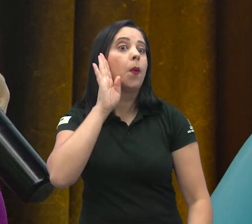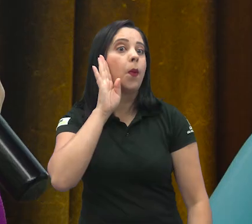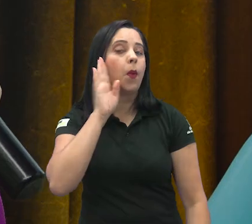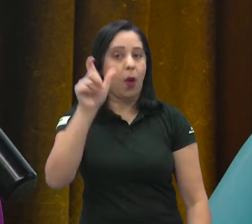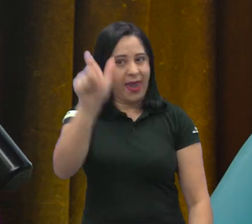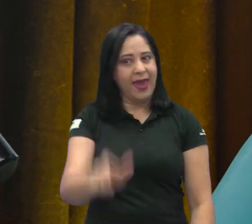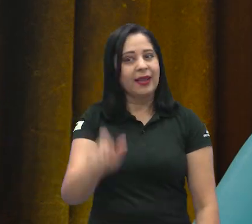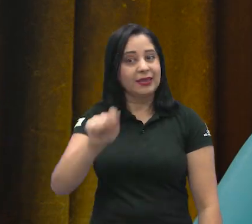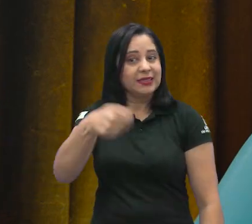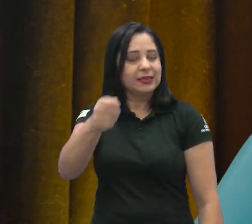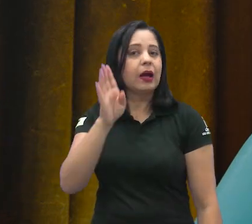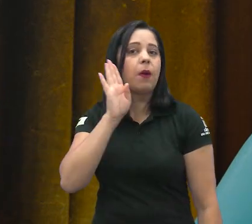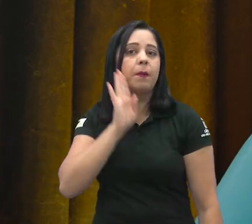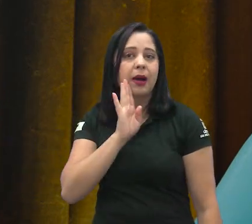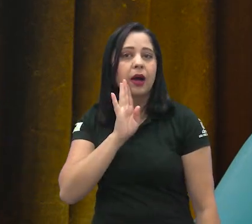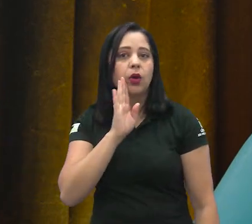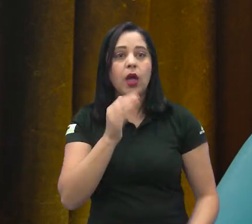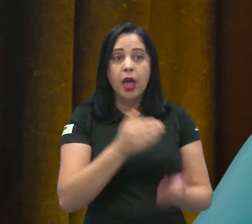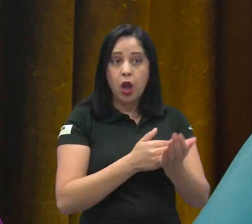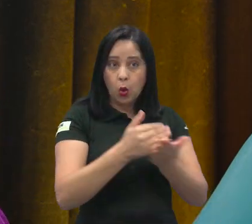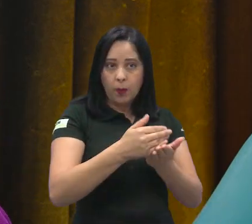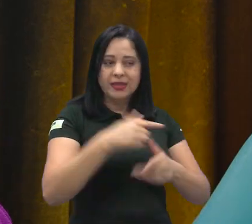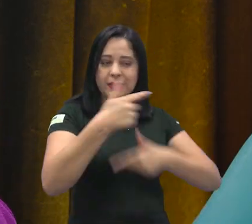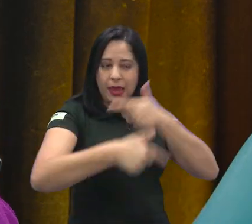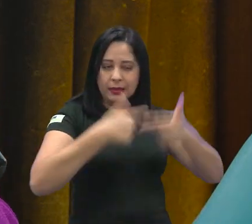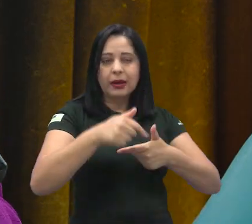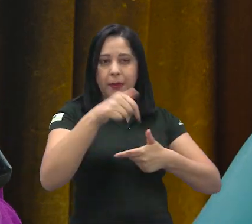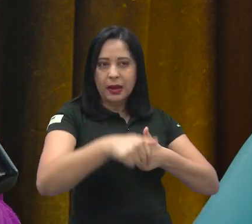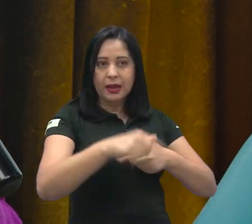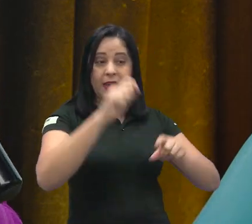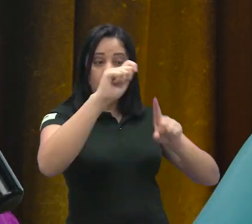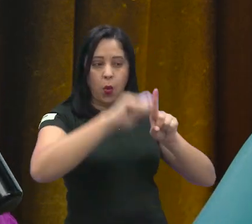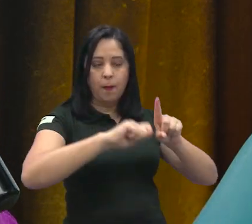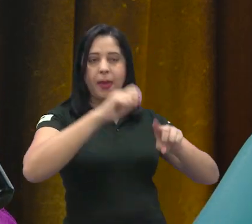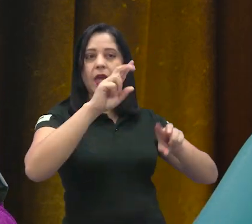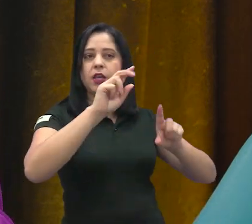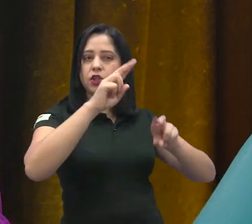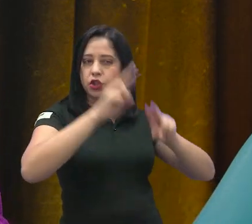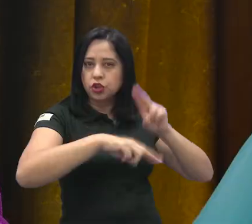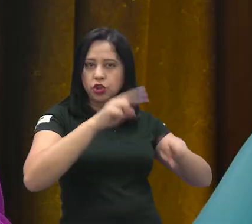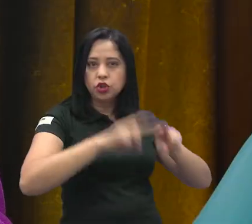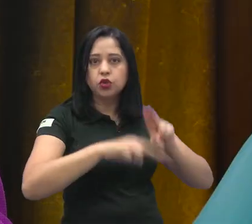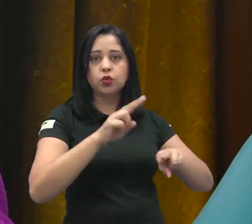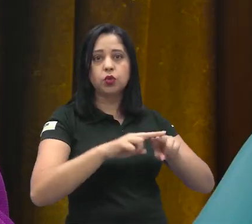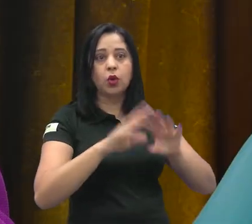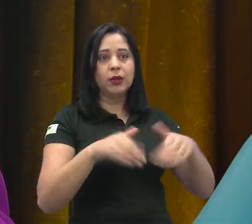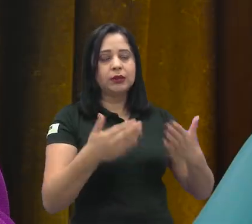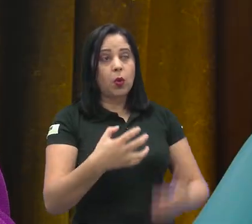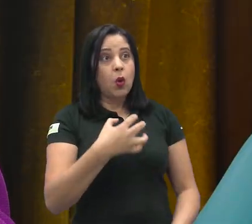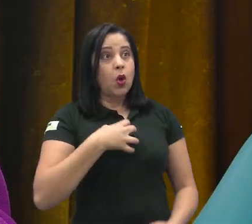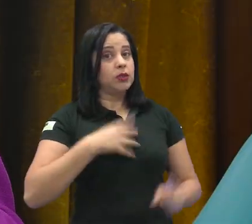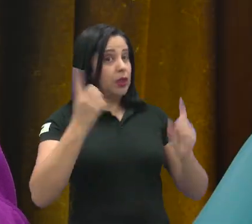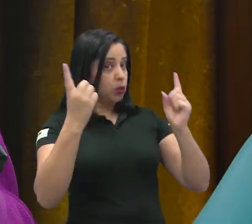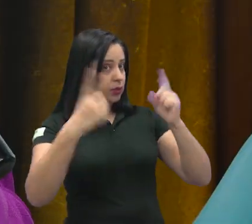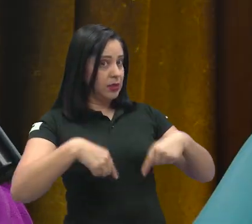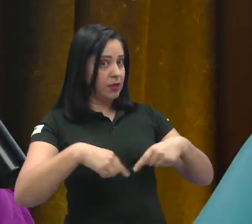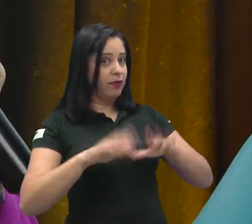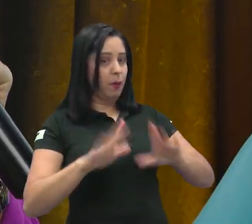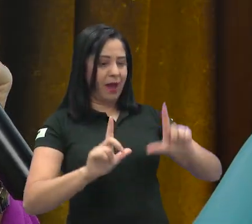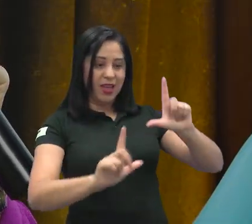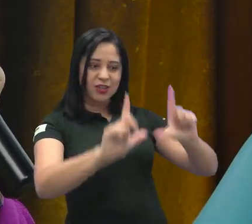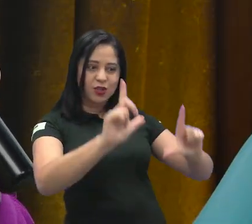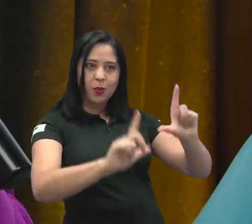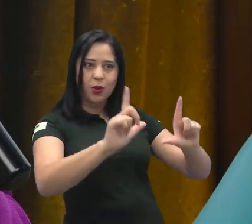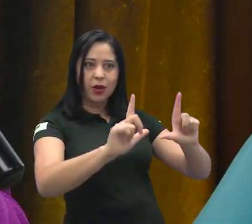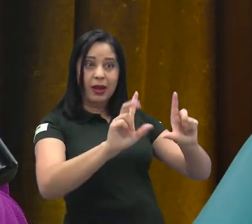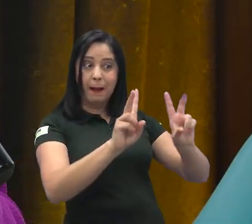trabalhar aqui na TV Câmara no mês de julho, então tem sido um desafio imenso. O programa, ele é um grande privilégio,